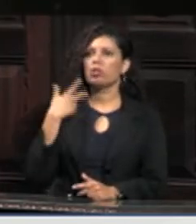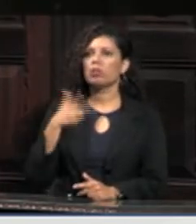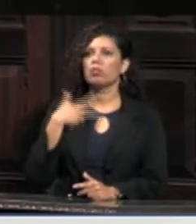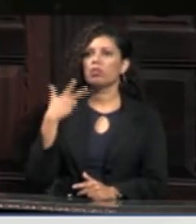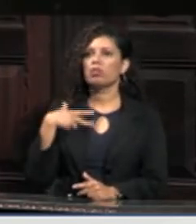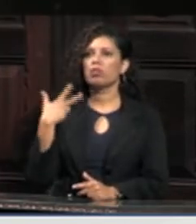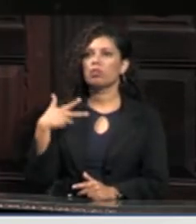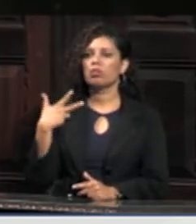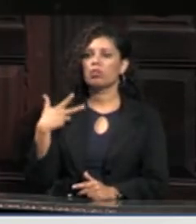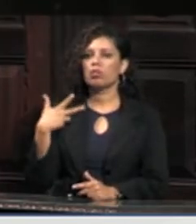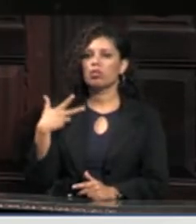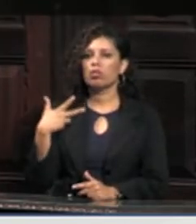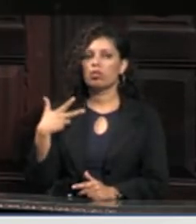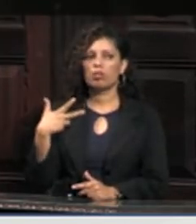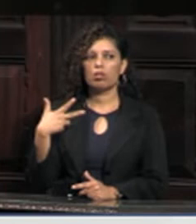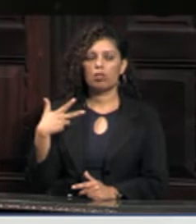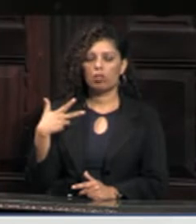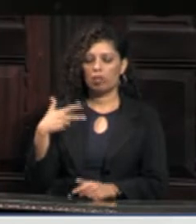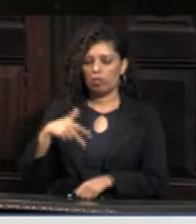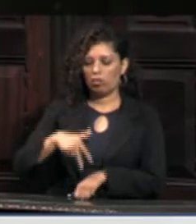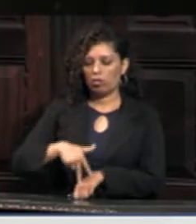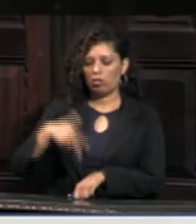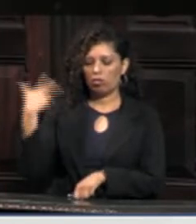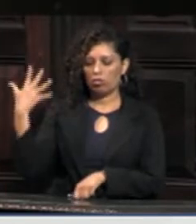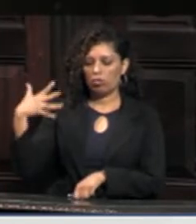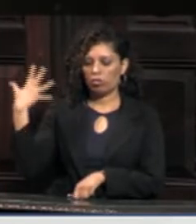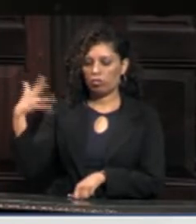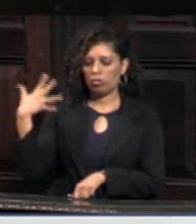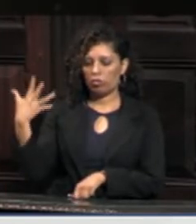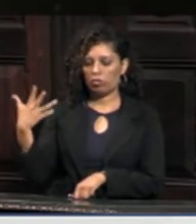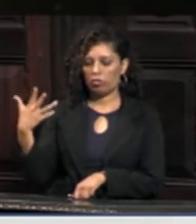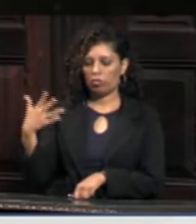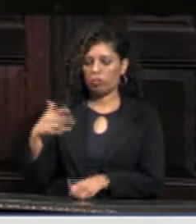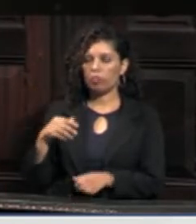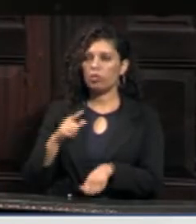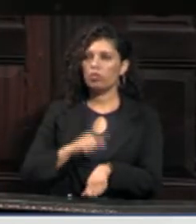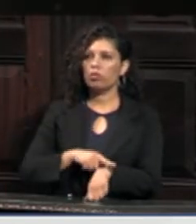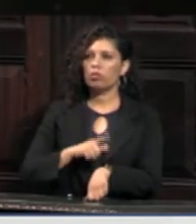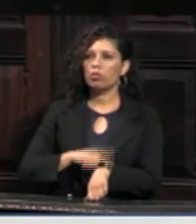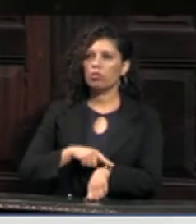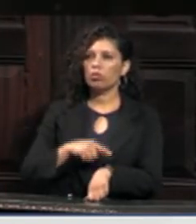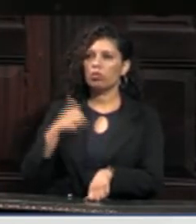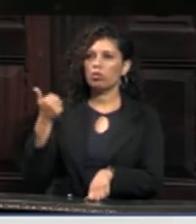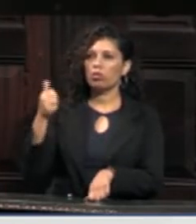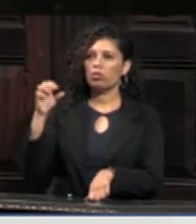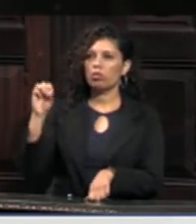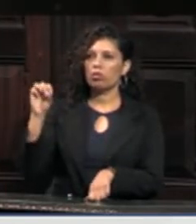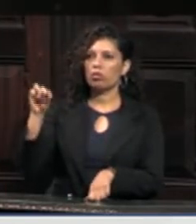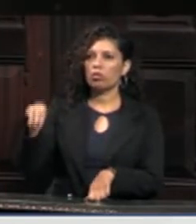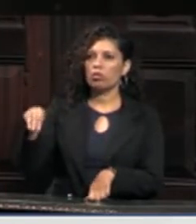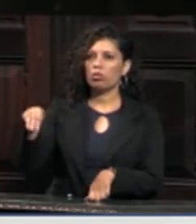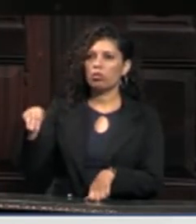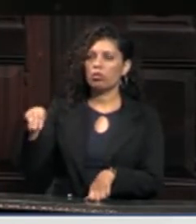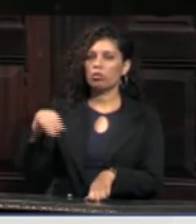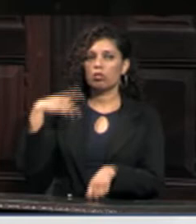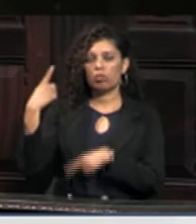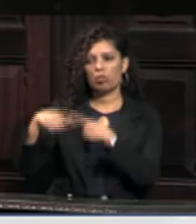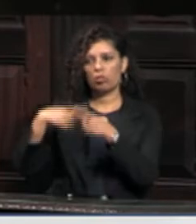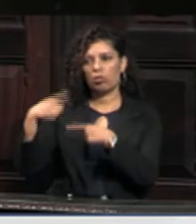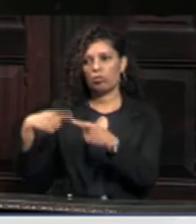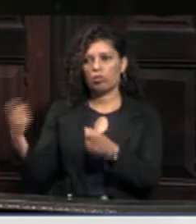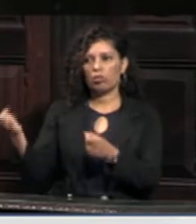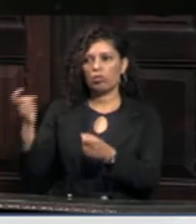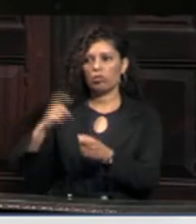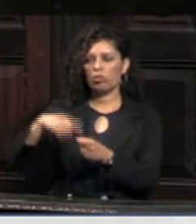que faça uso da tribuna pelo tempo de 10 minutos regimentais. E, em seguida, a